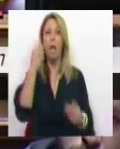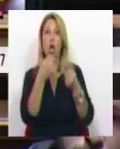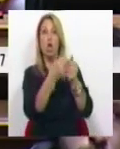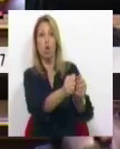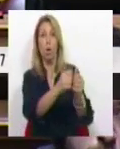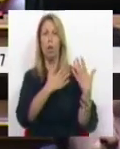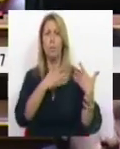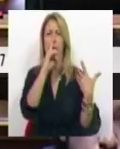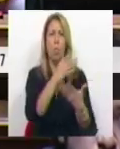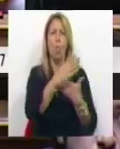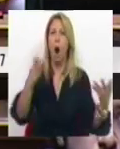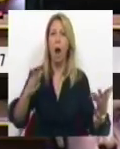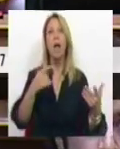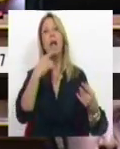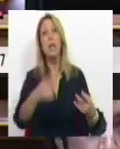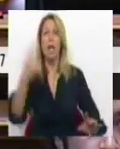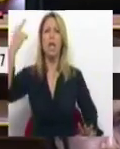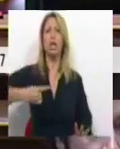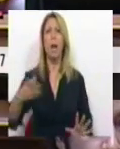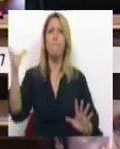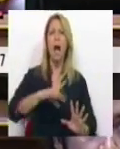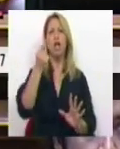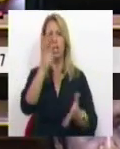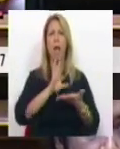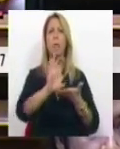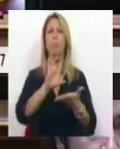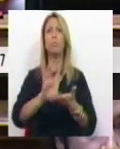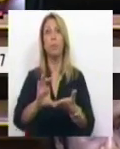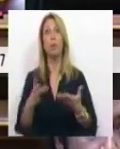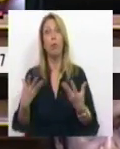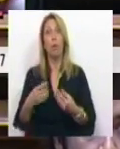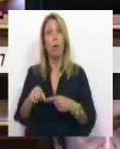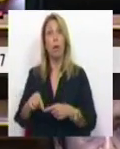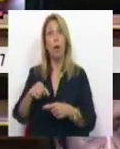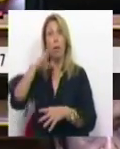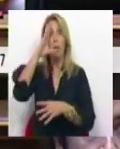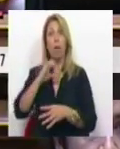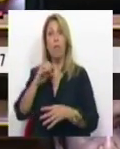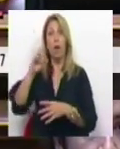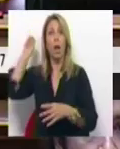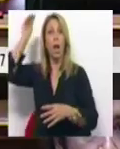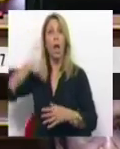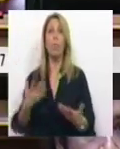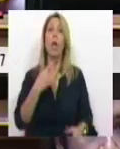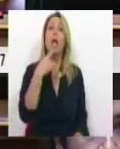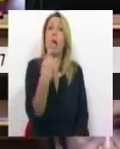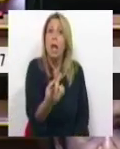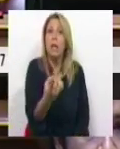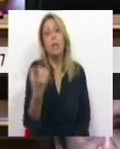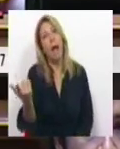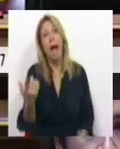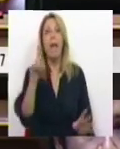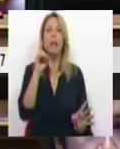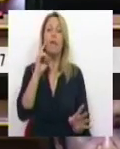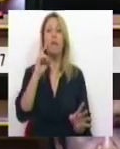responsabilidade atrás da reivindicação de cada vez mais verbas junto à República e diz que desta forma está a defender os madeirenses. Defende,